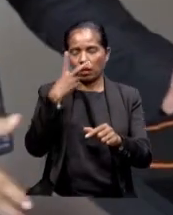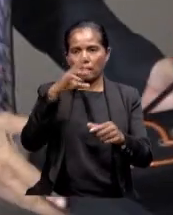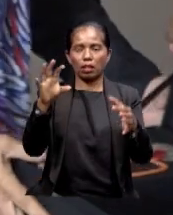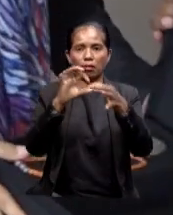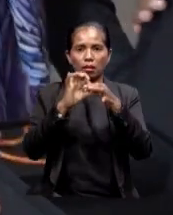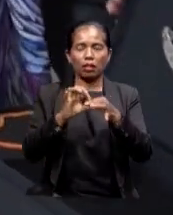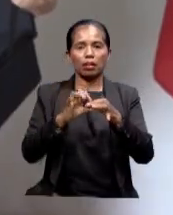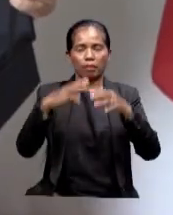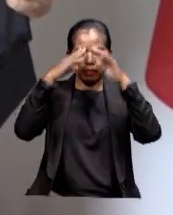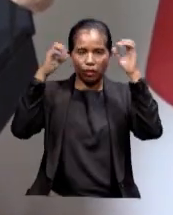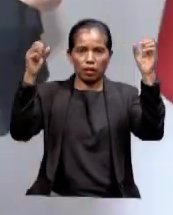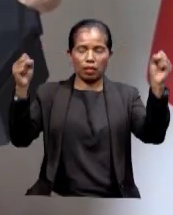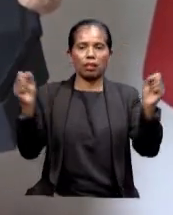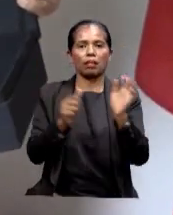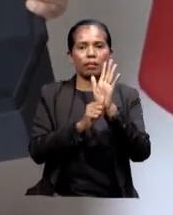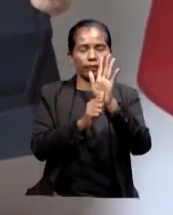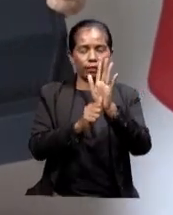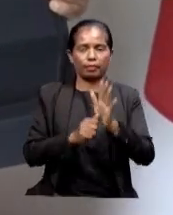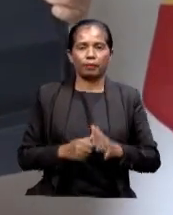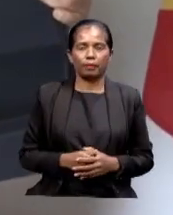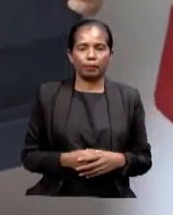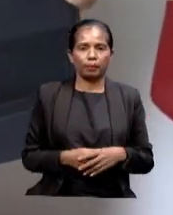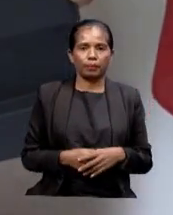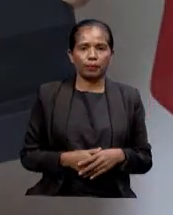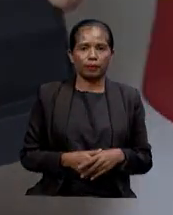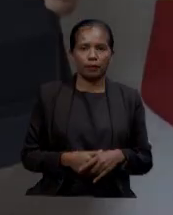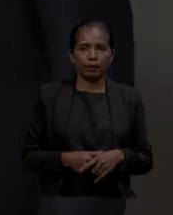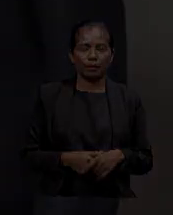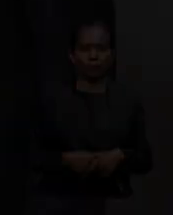Presidente Republika durante apresentasaun ne. Expedito Dias, Aderito Simenes, GMN.